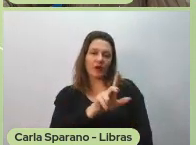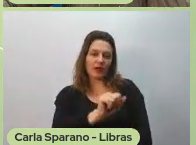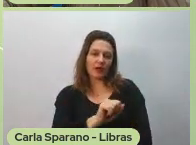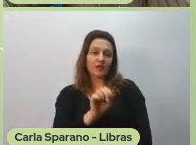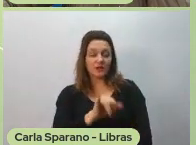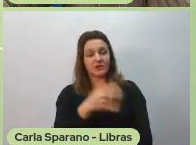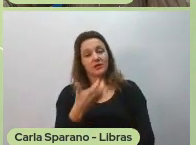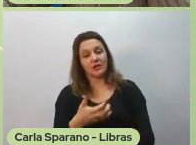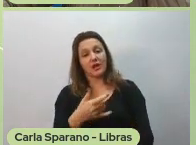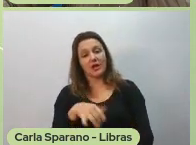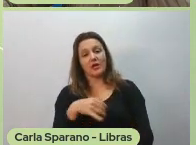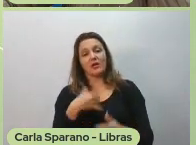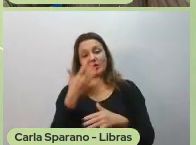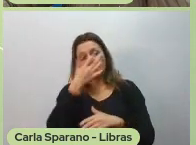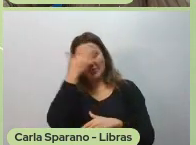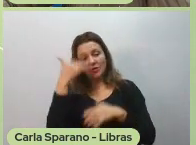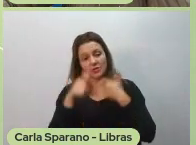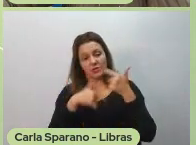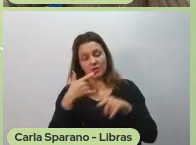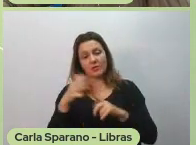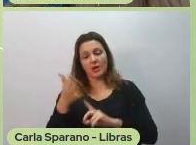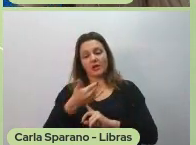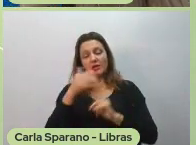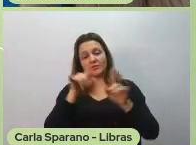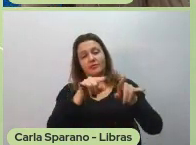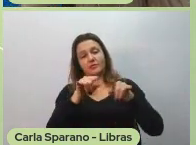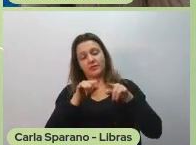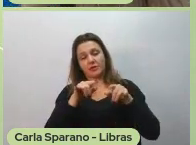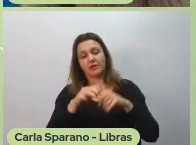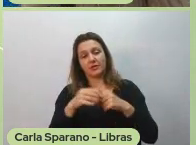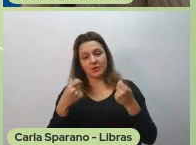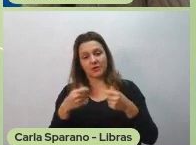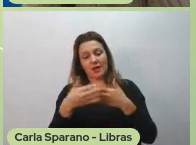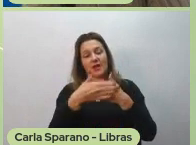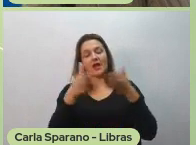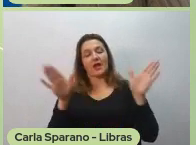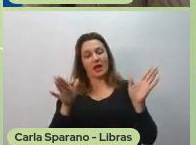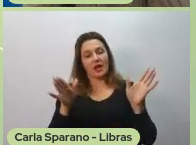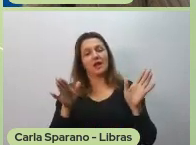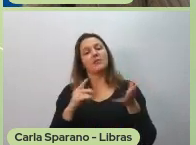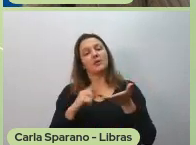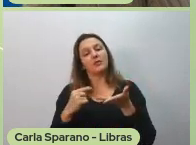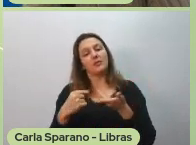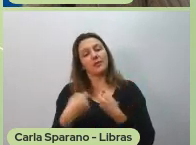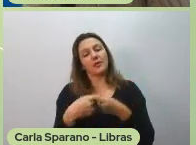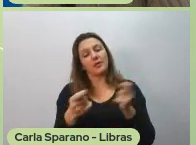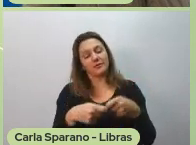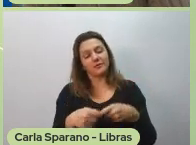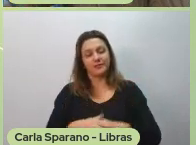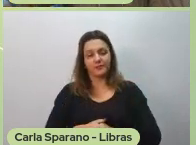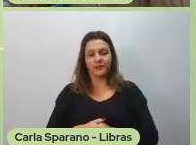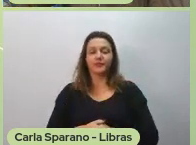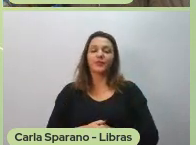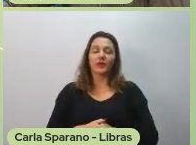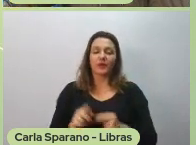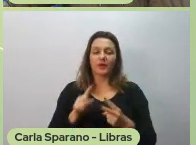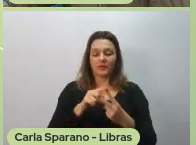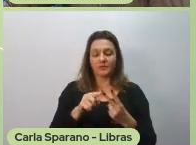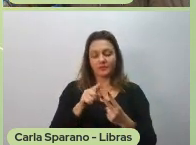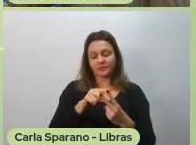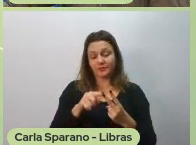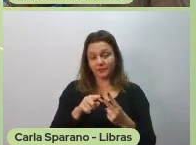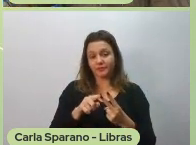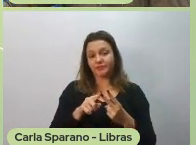atrair mais gente para a tecnologia. E eu separei duas falas aqui para compartilhar com vocês, uma de uma executiva